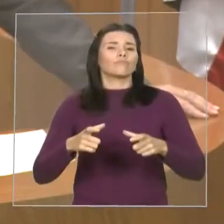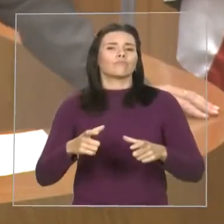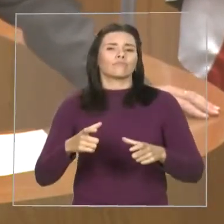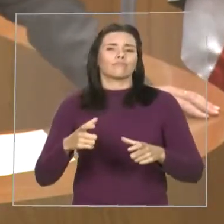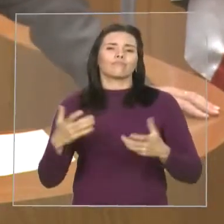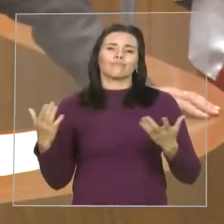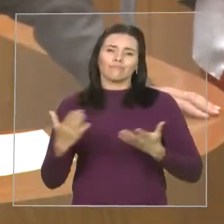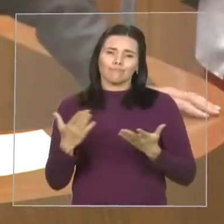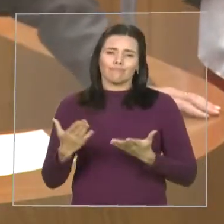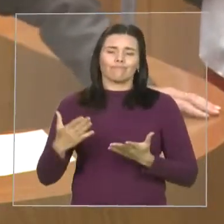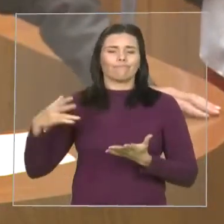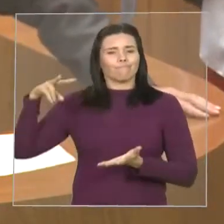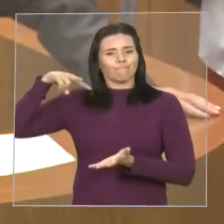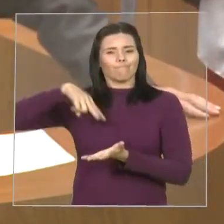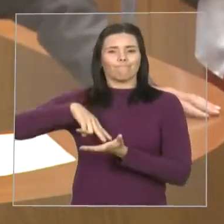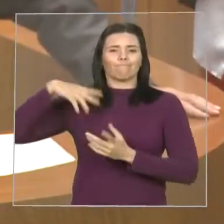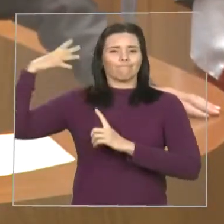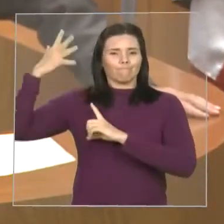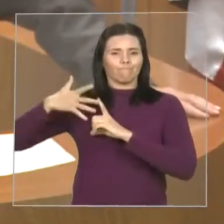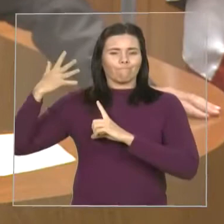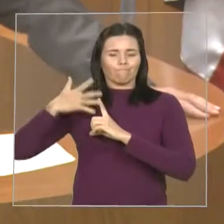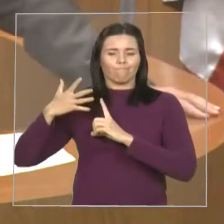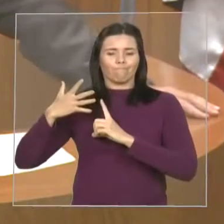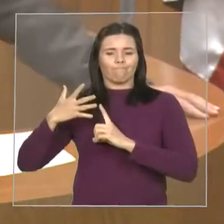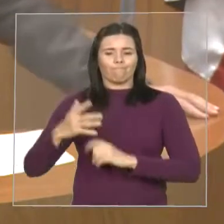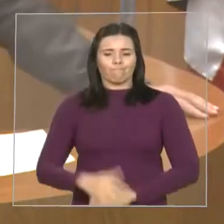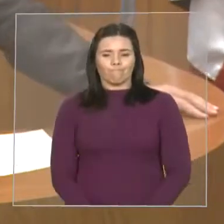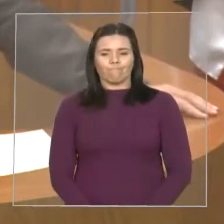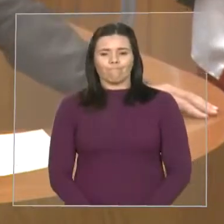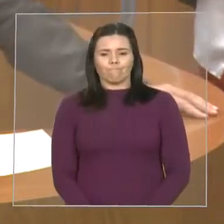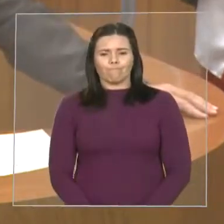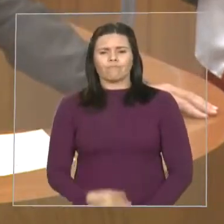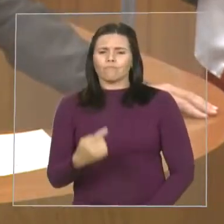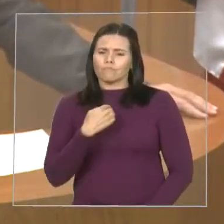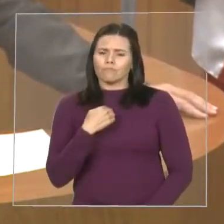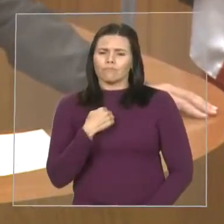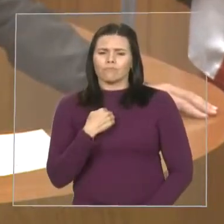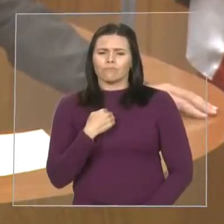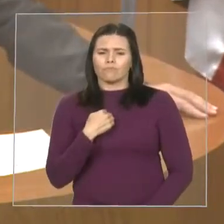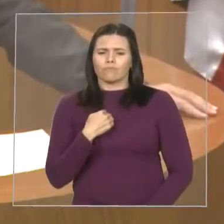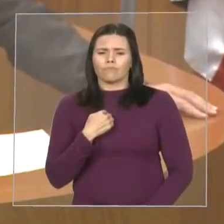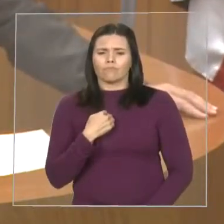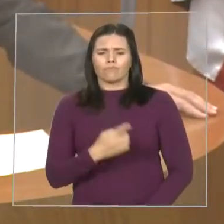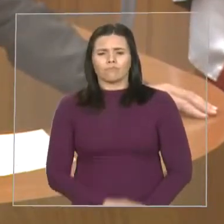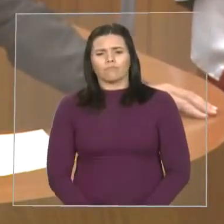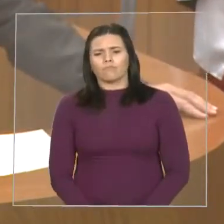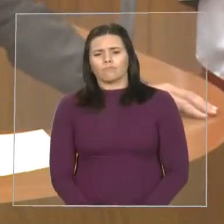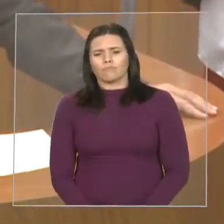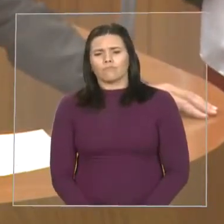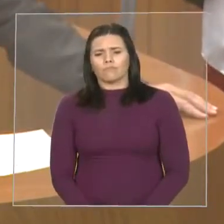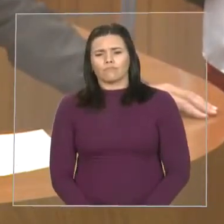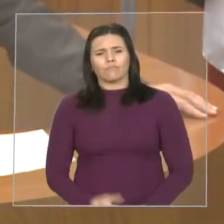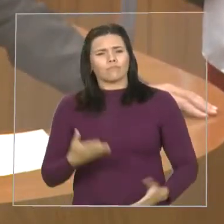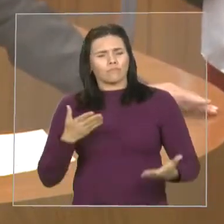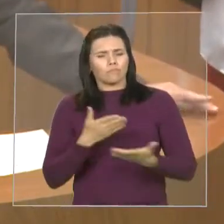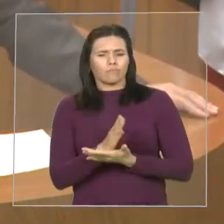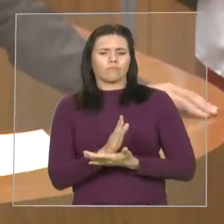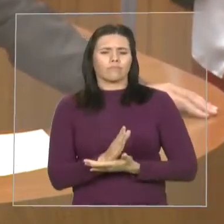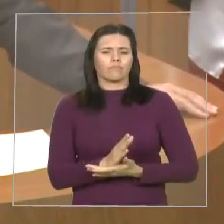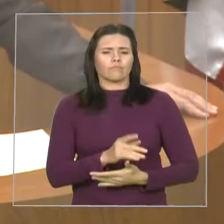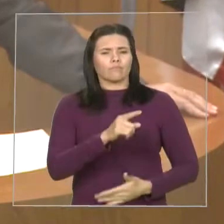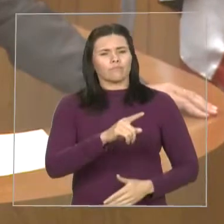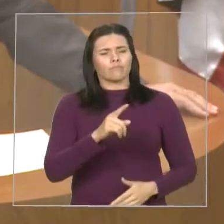E eu vi aqui nesta casa, e não estou aqui para aprovar um projeto do deputado Bira instituindo o Dia do